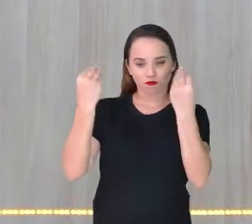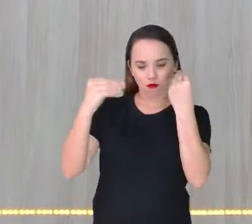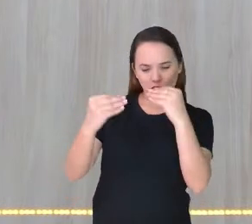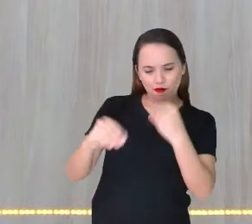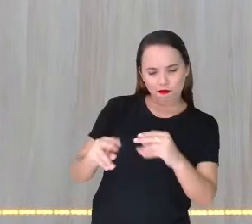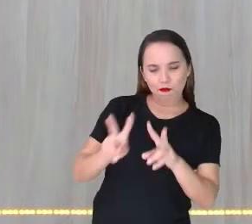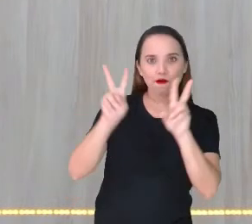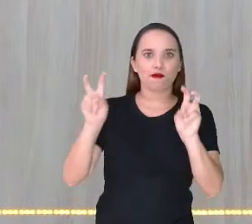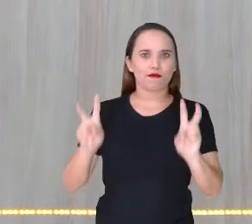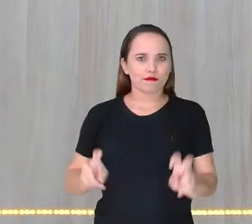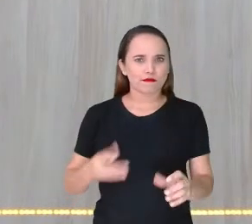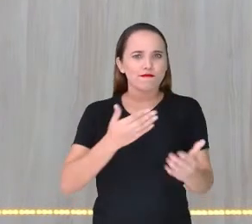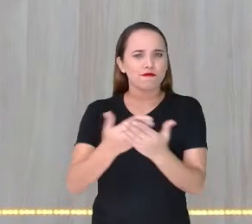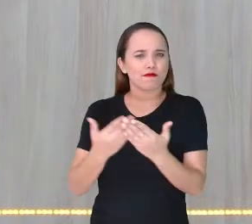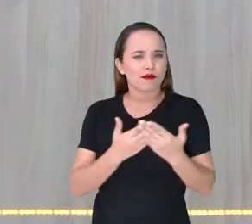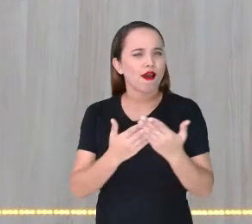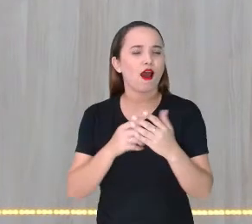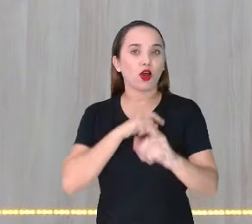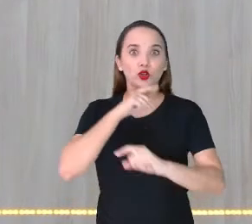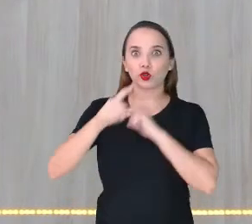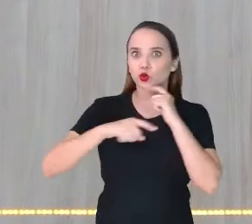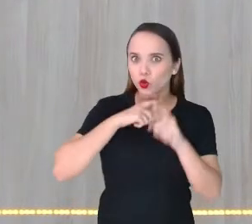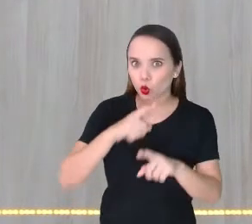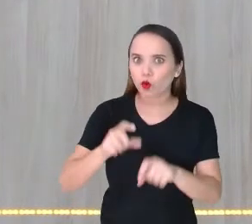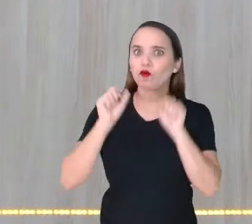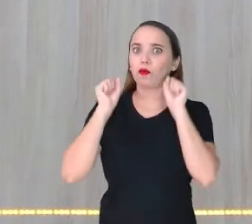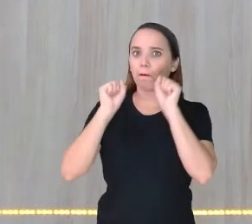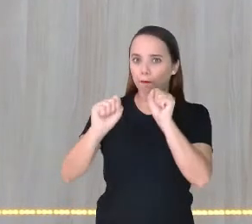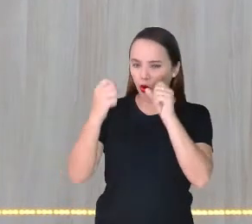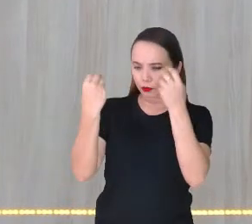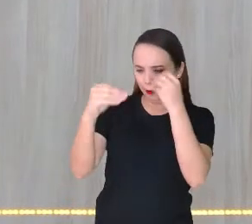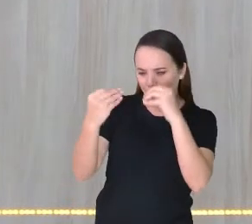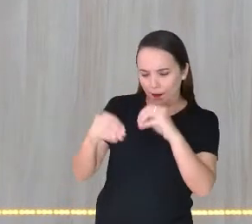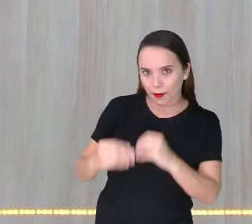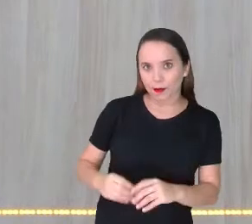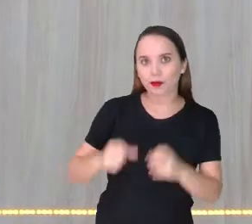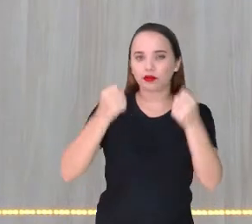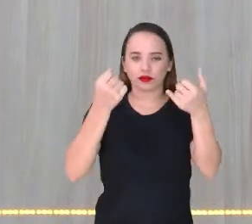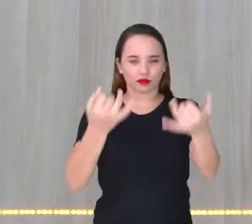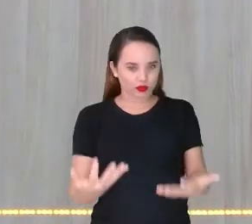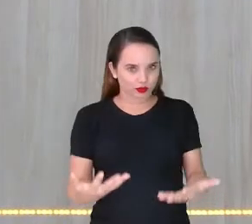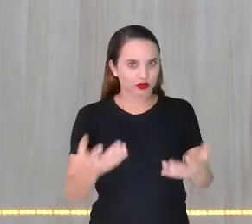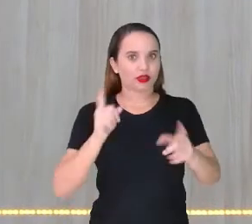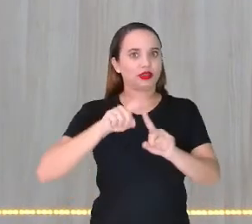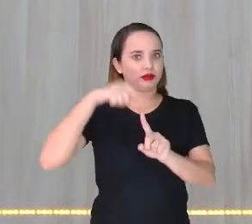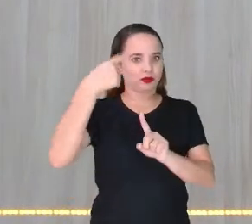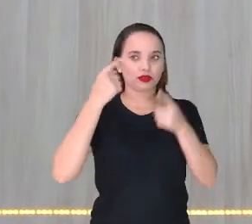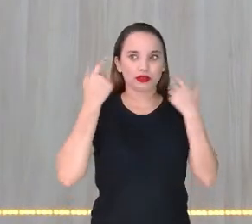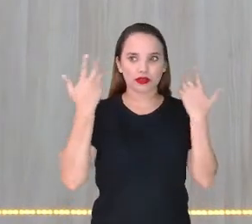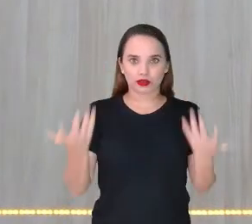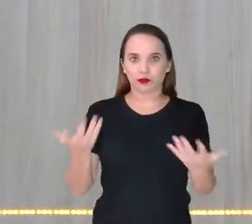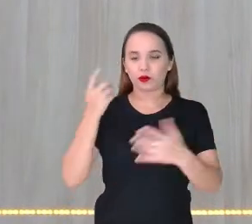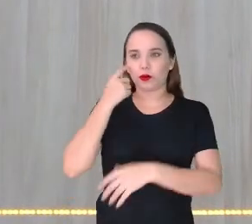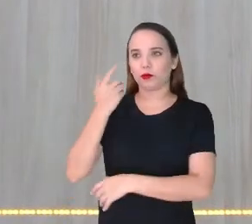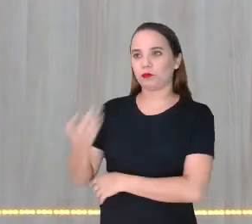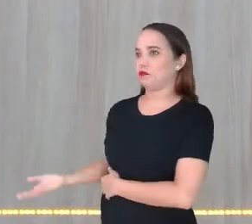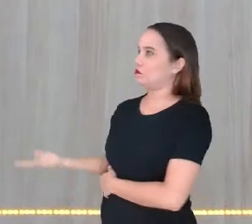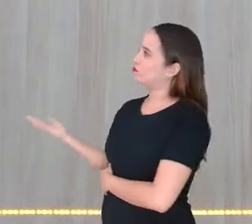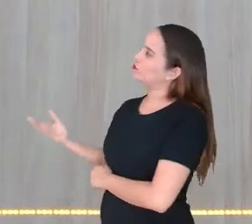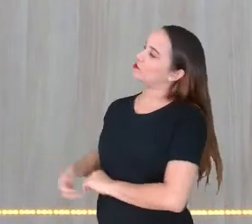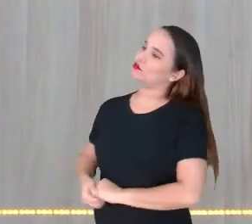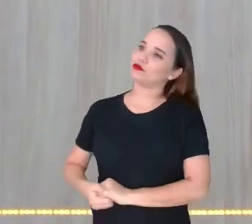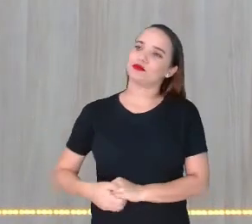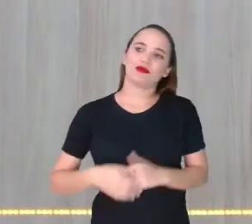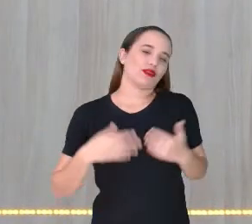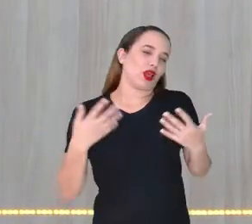a aula, tirar dúvidas. Eu vou dar todo o passo a passo aqui de como é que vocês fazem isso em breve, tá bom? Então, aí,